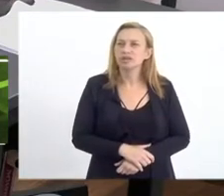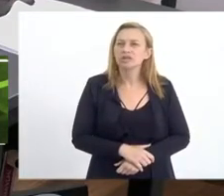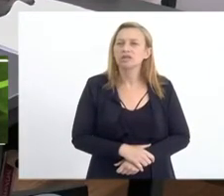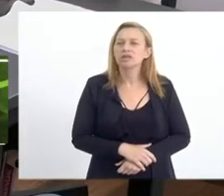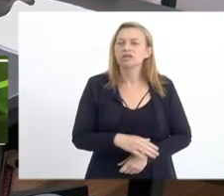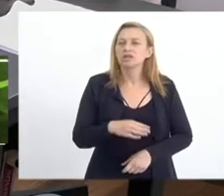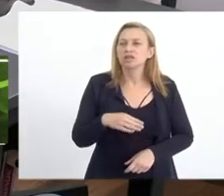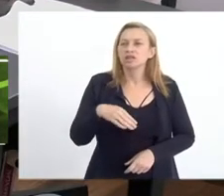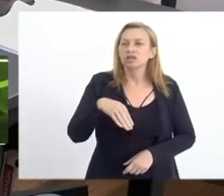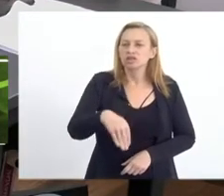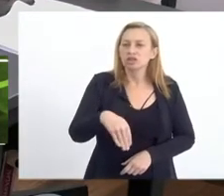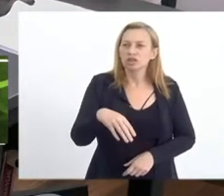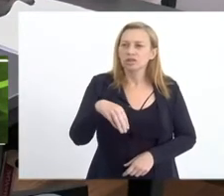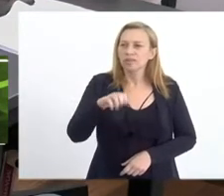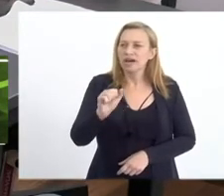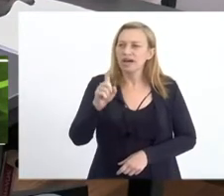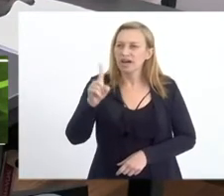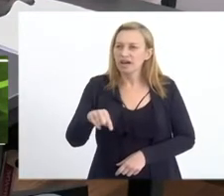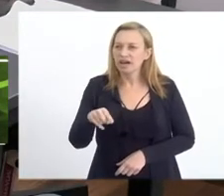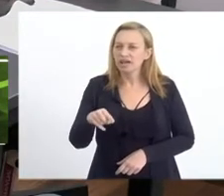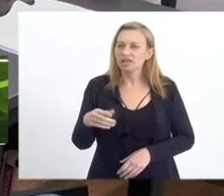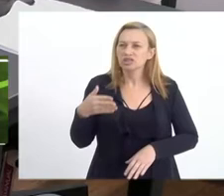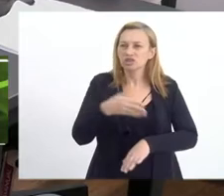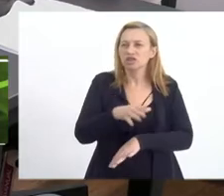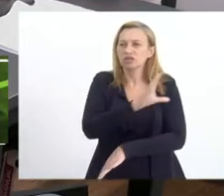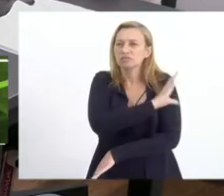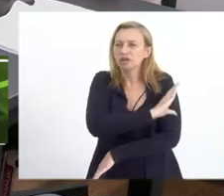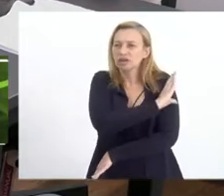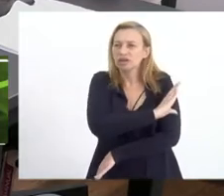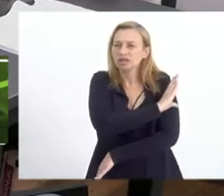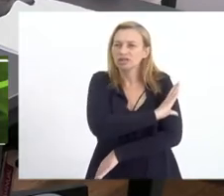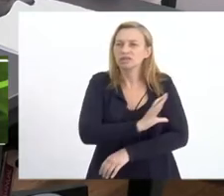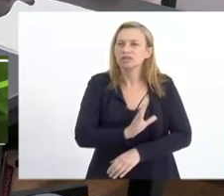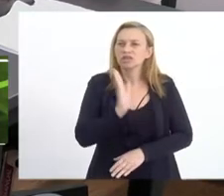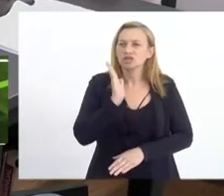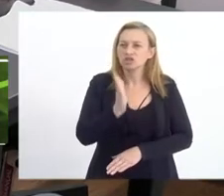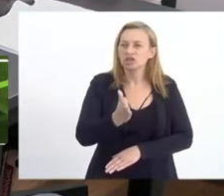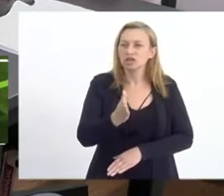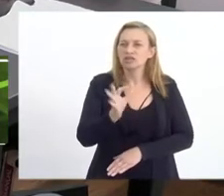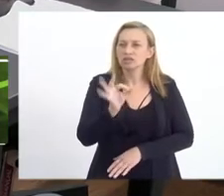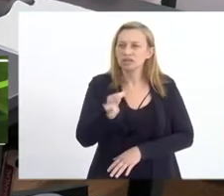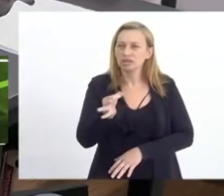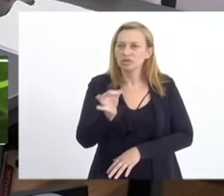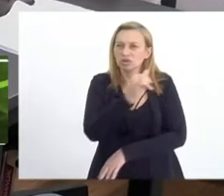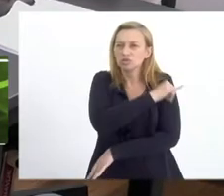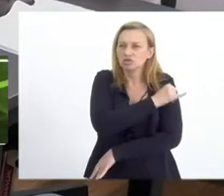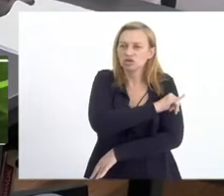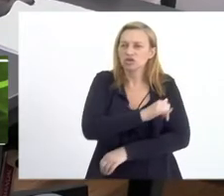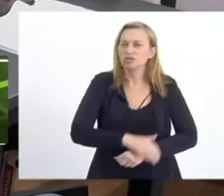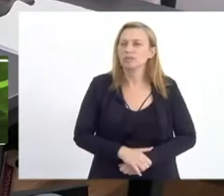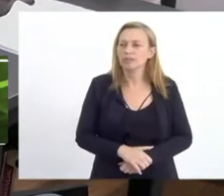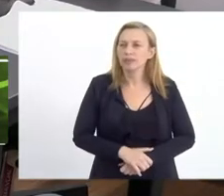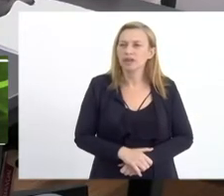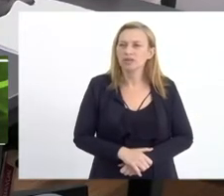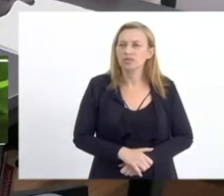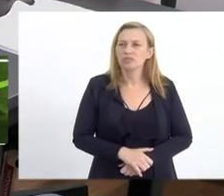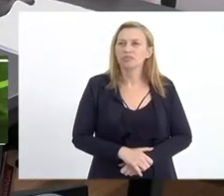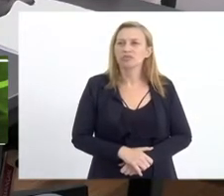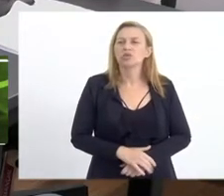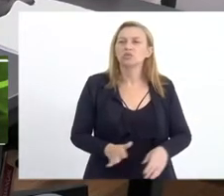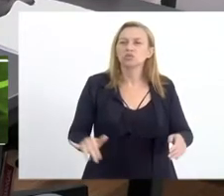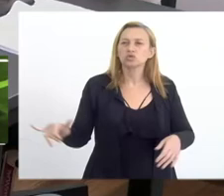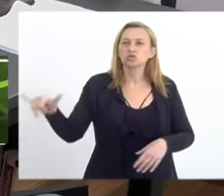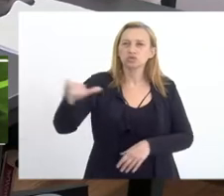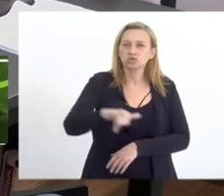Macaé, de Macaé retorna para Campos, e posteriormente segue diretamente para o Rio de Janeiro. A tendência desses voos